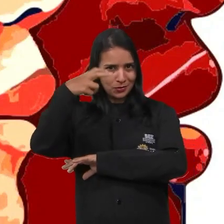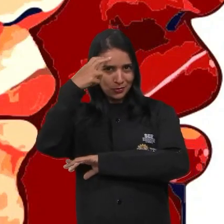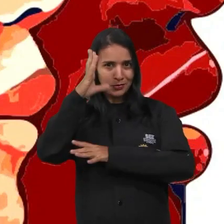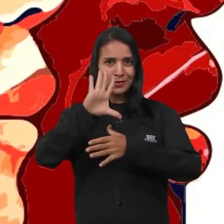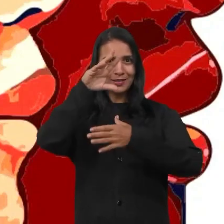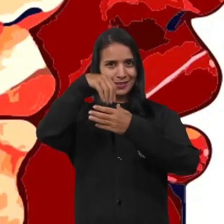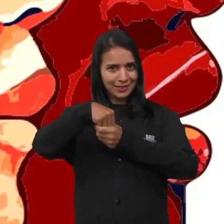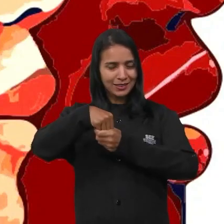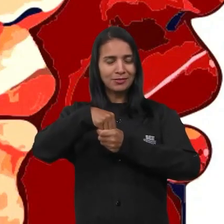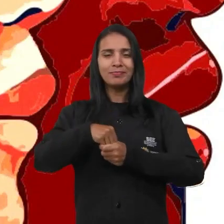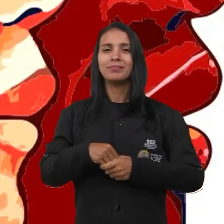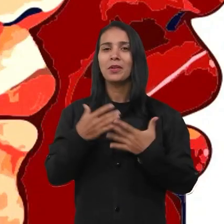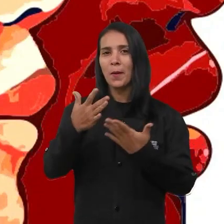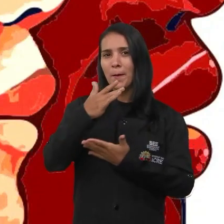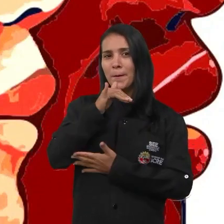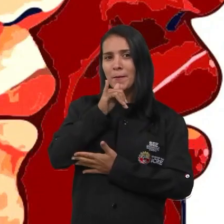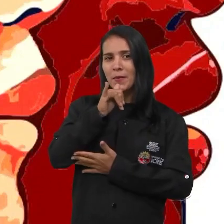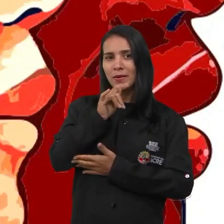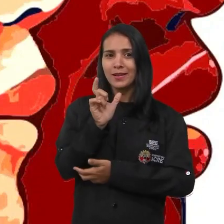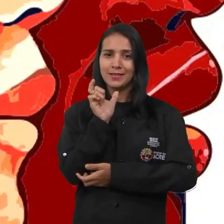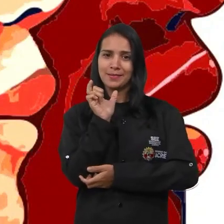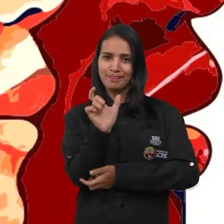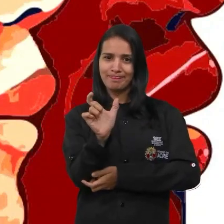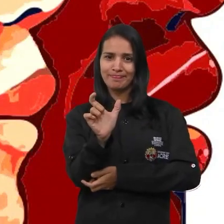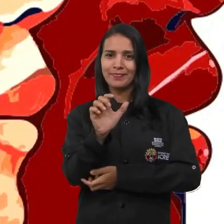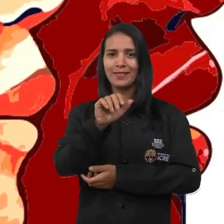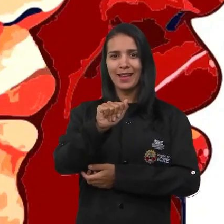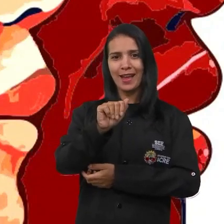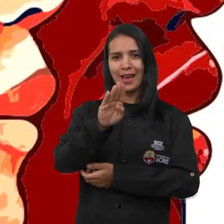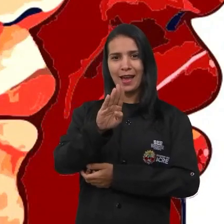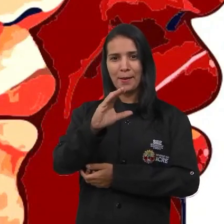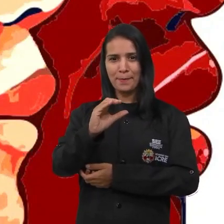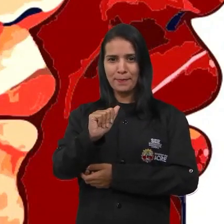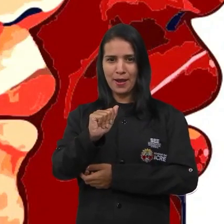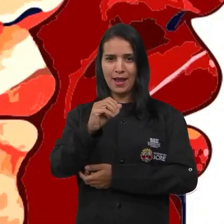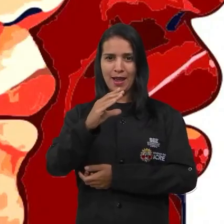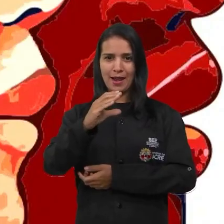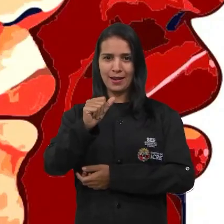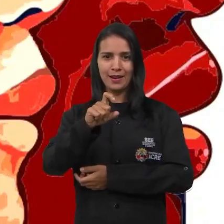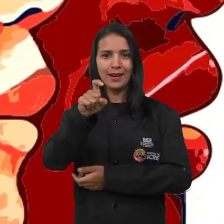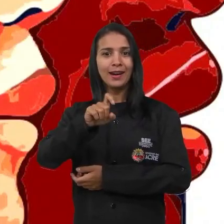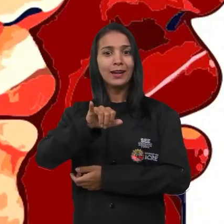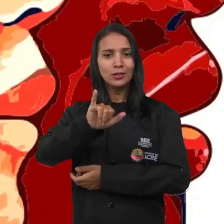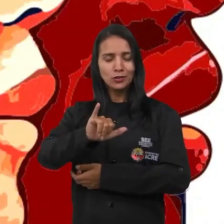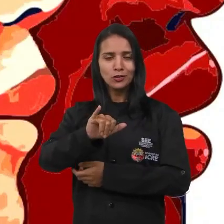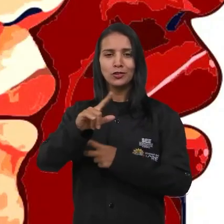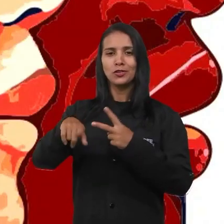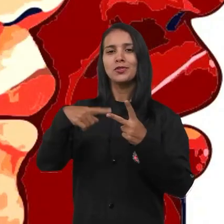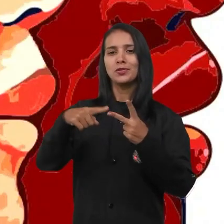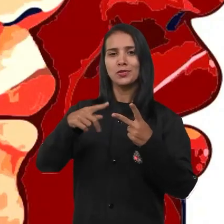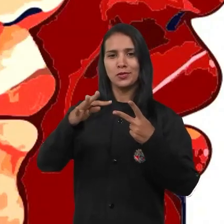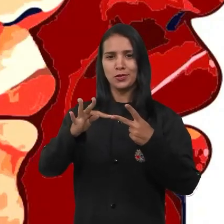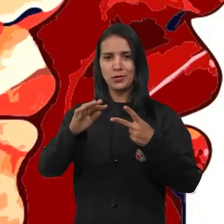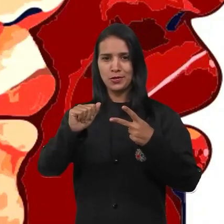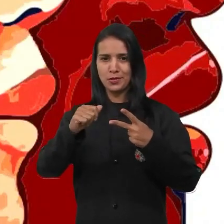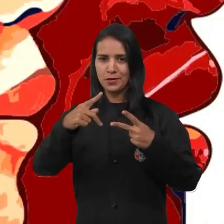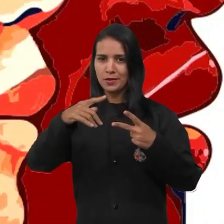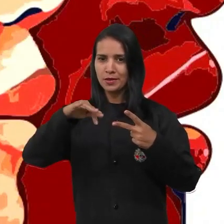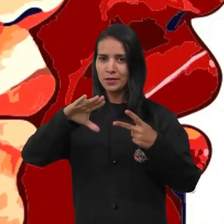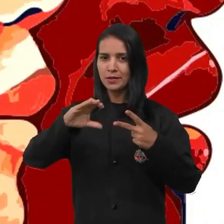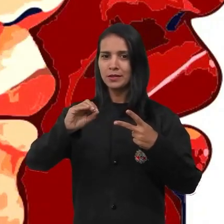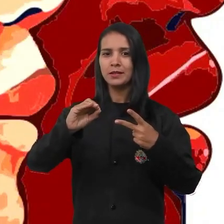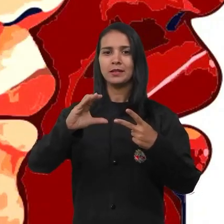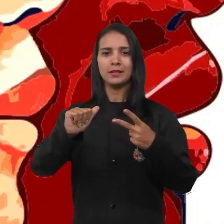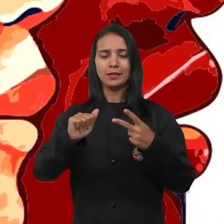exemplo, eu trouxe aqui a palavra abacaxi, a palavra tapioca, a palavra também